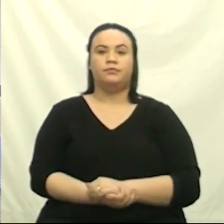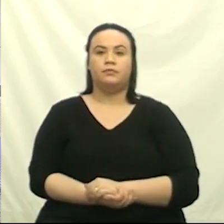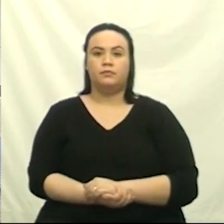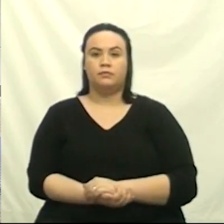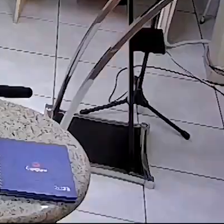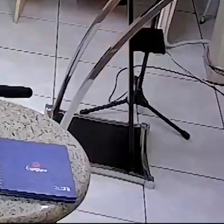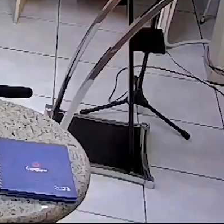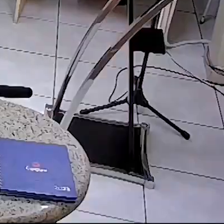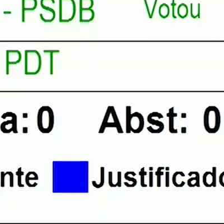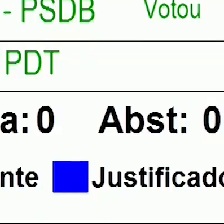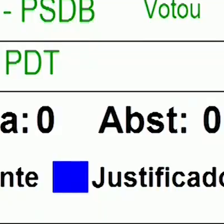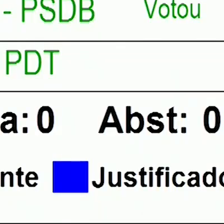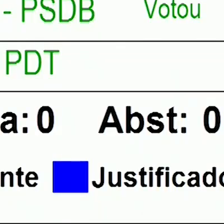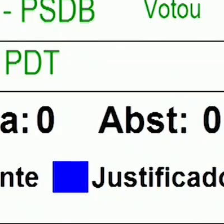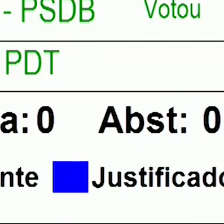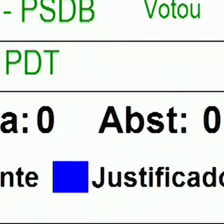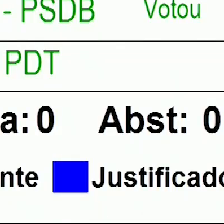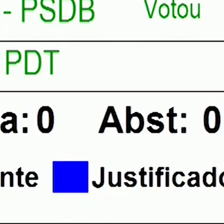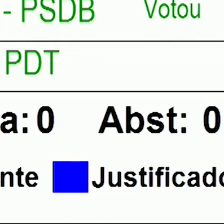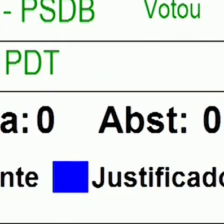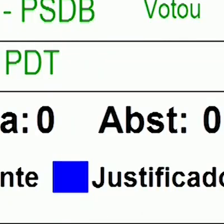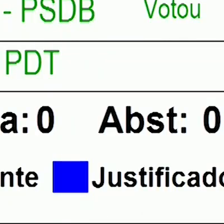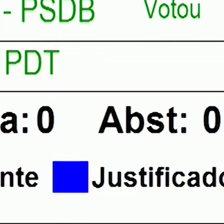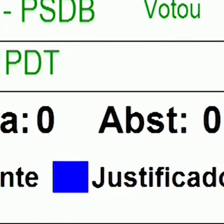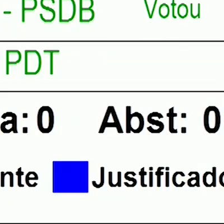votação liberada